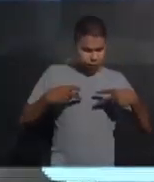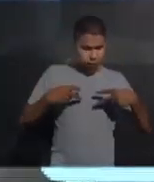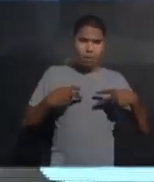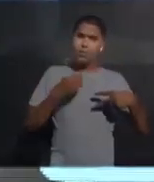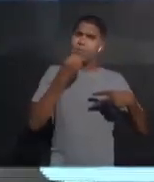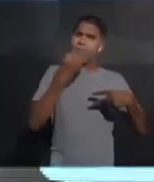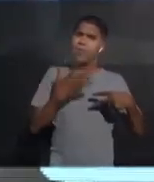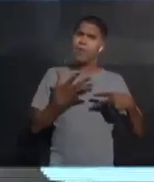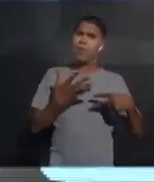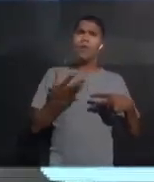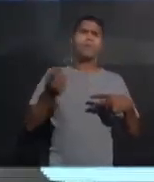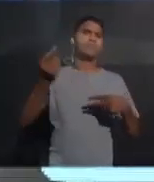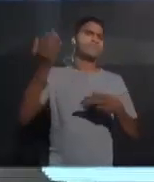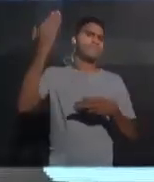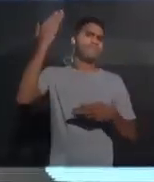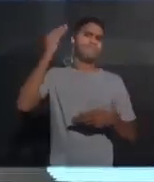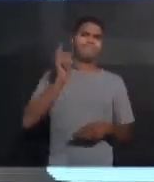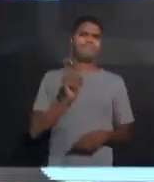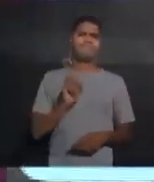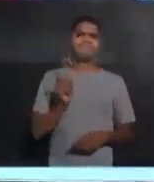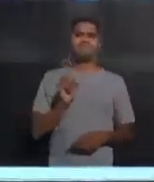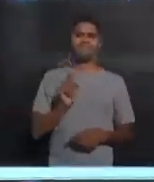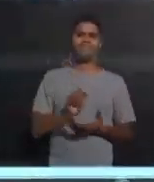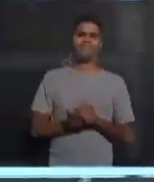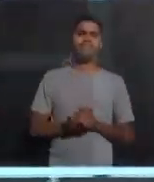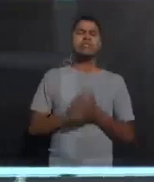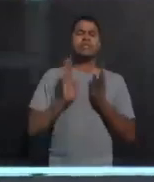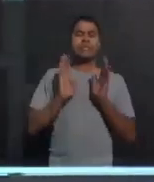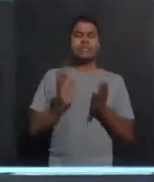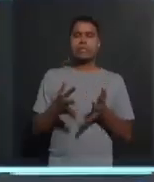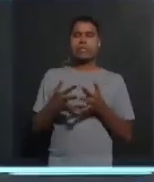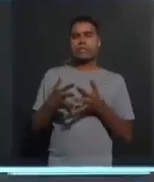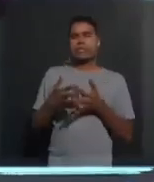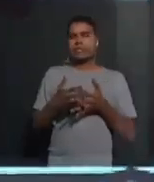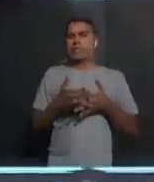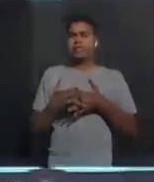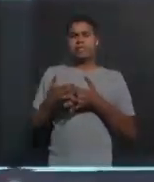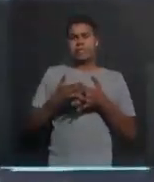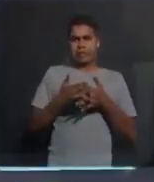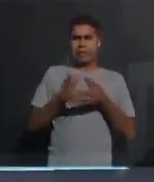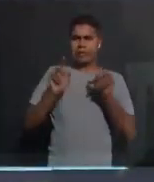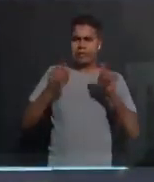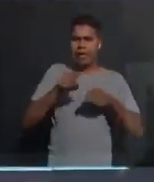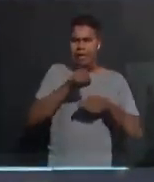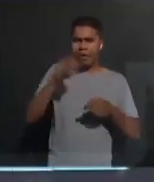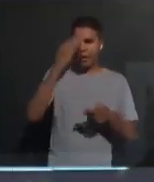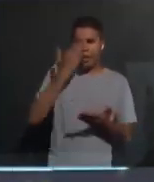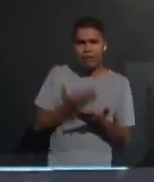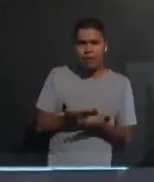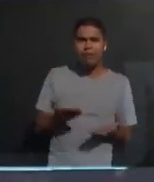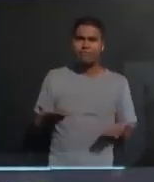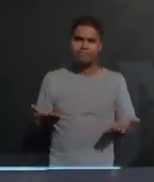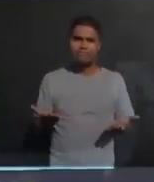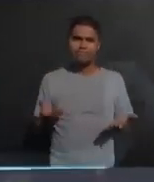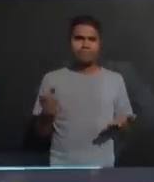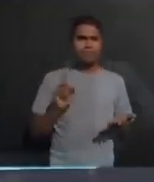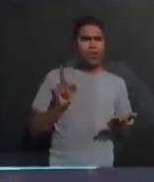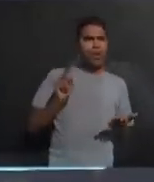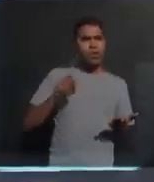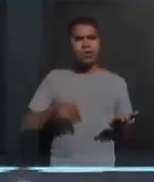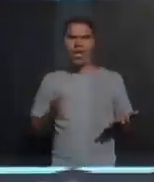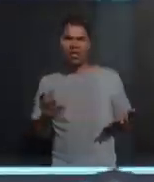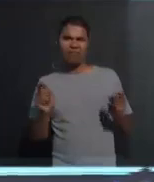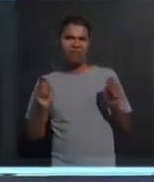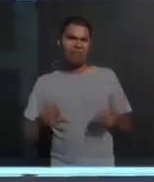me via sempre com bons olhos eu já fui muito complexada dá pra vocês acreditarem nisso não vou dar